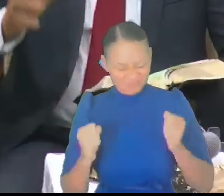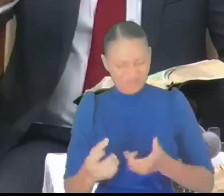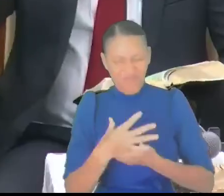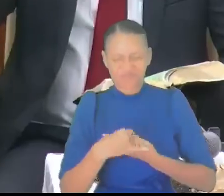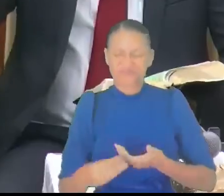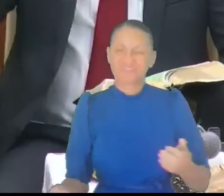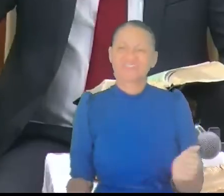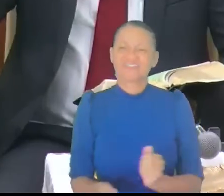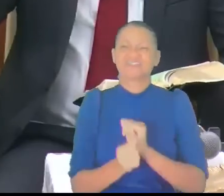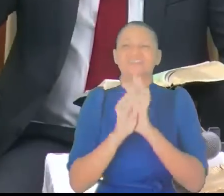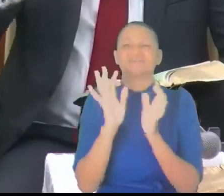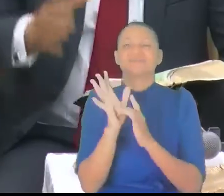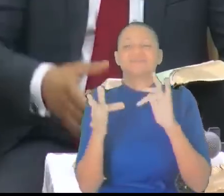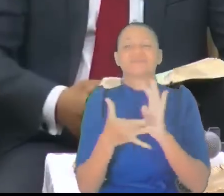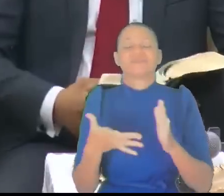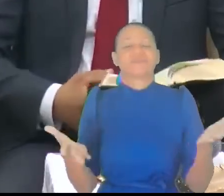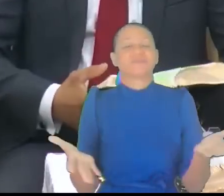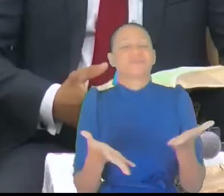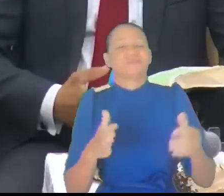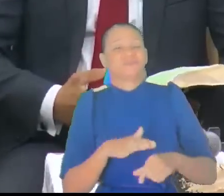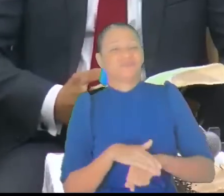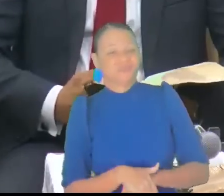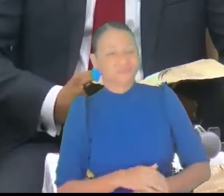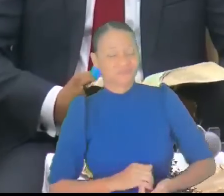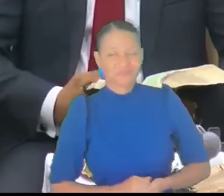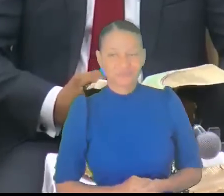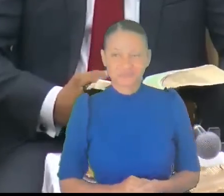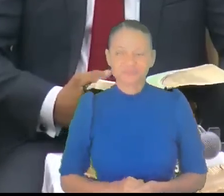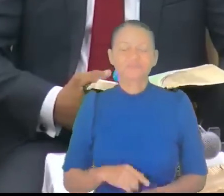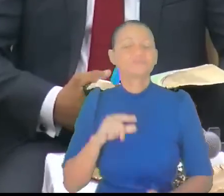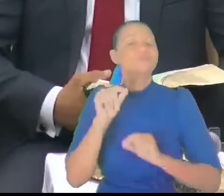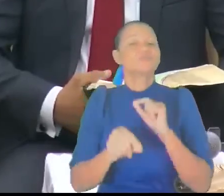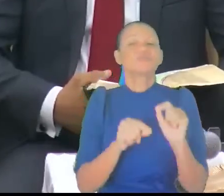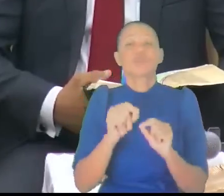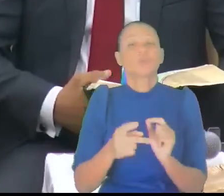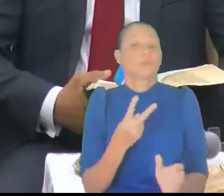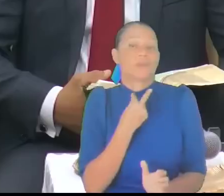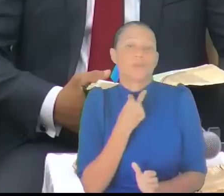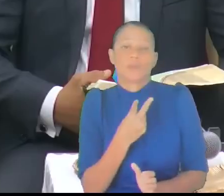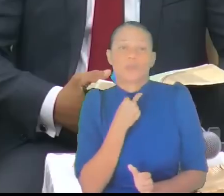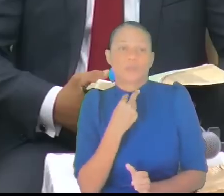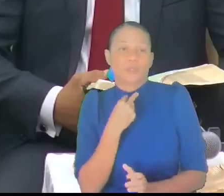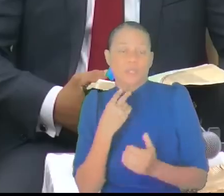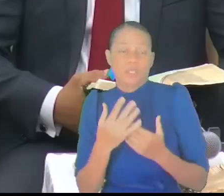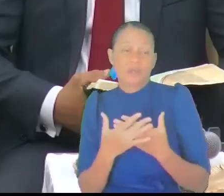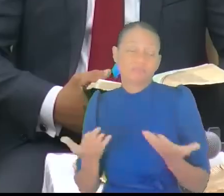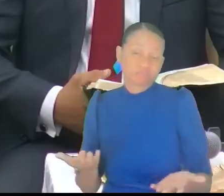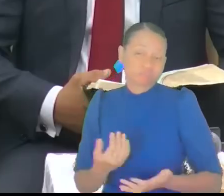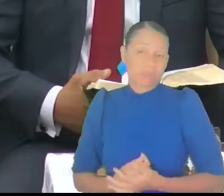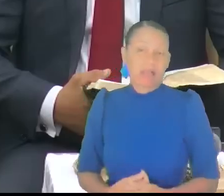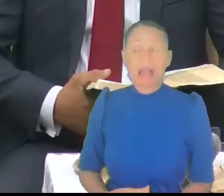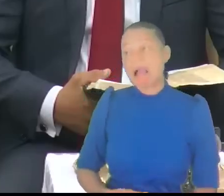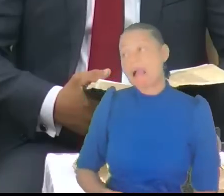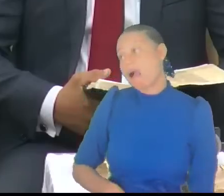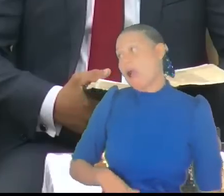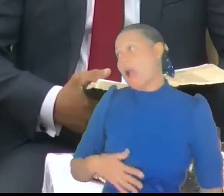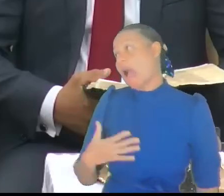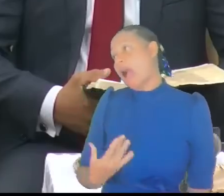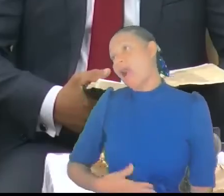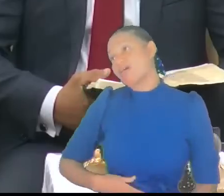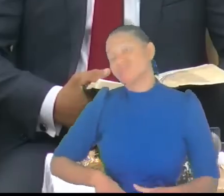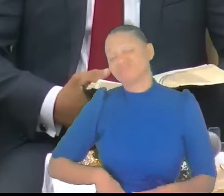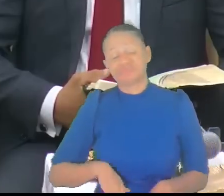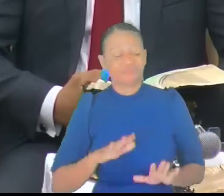para Jesus nessa noite? O que você não pode é se conformar com os resquícios